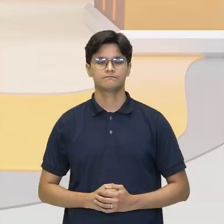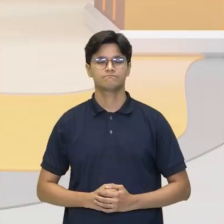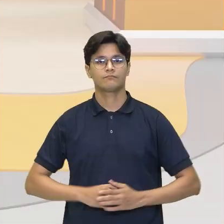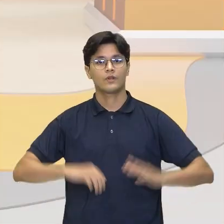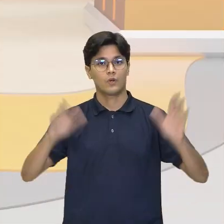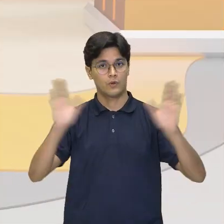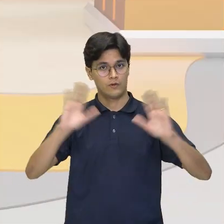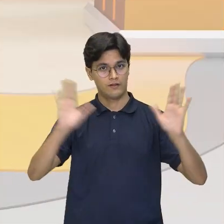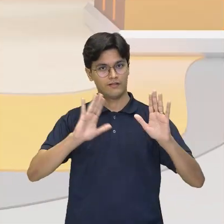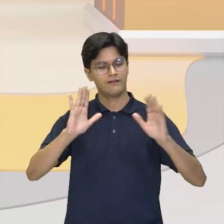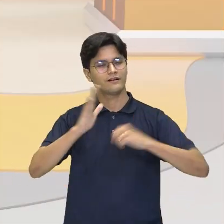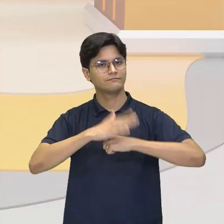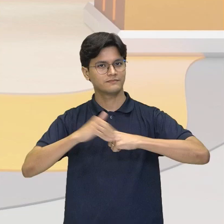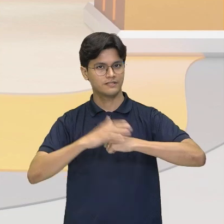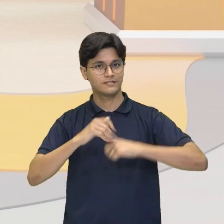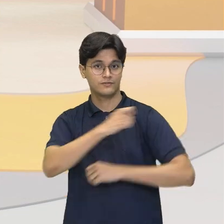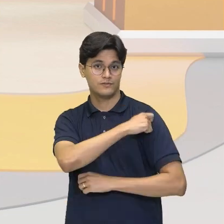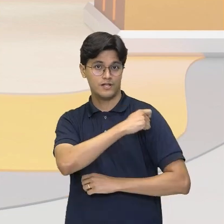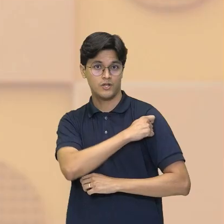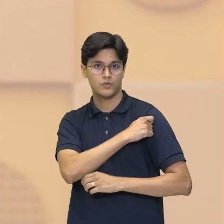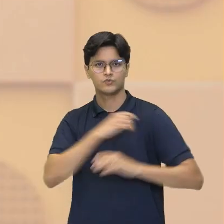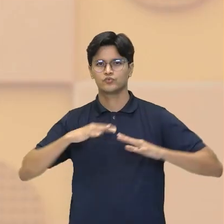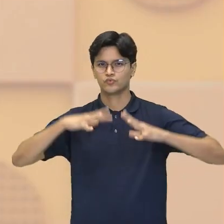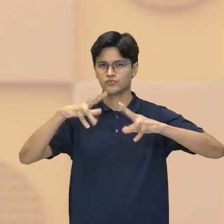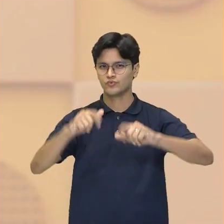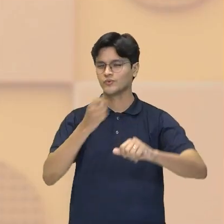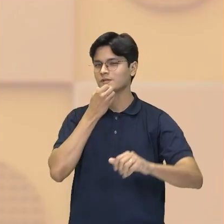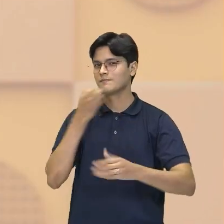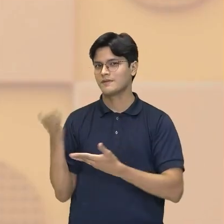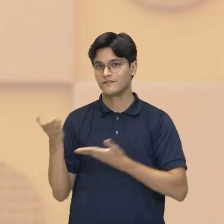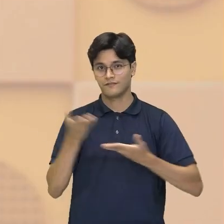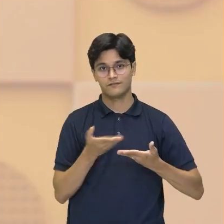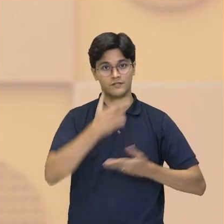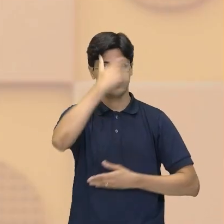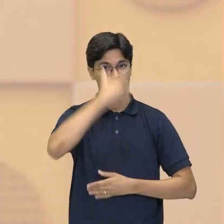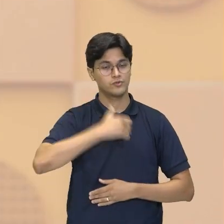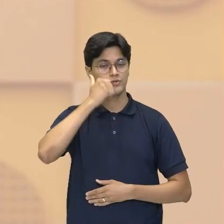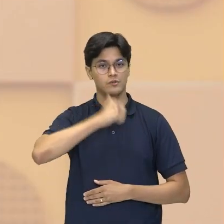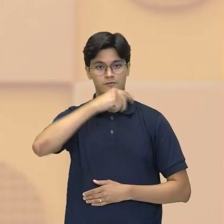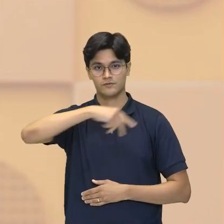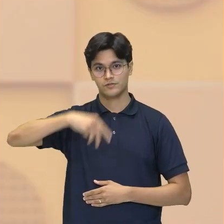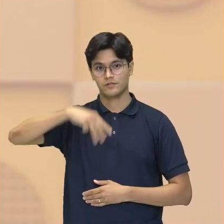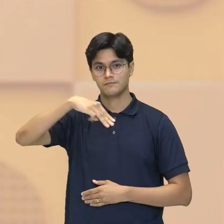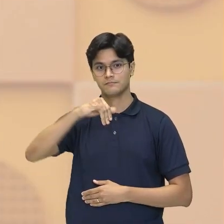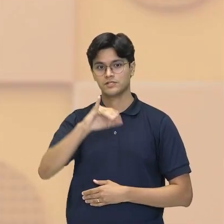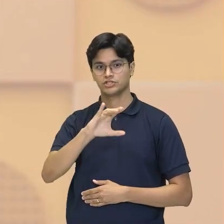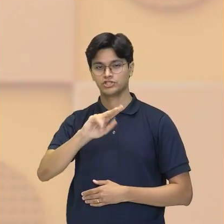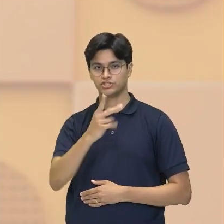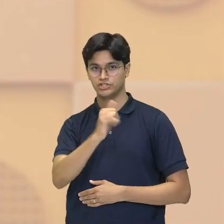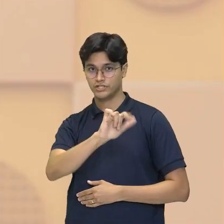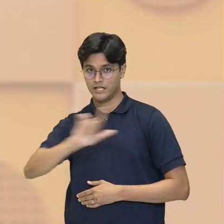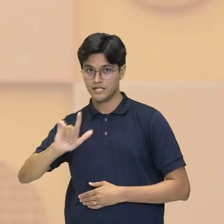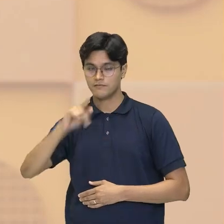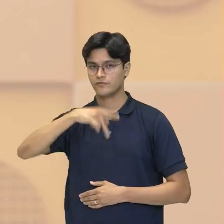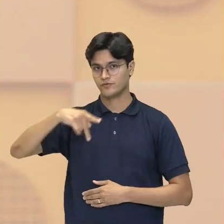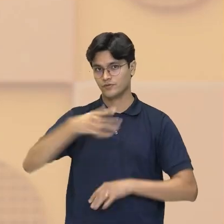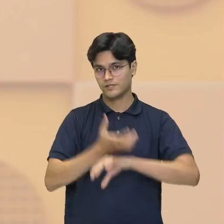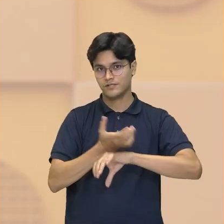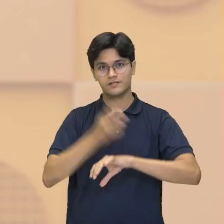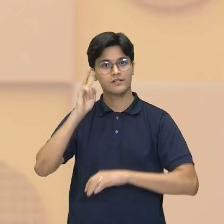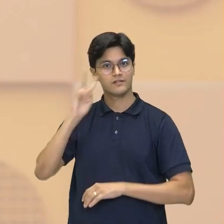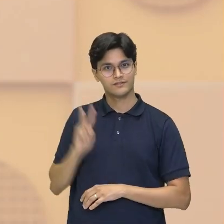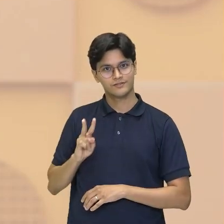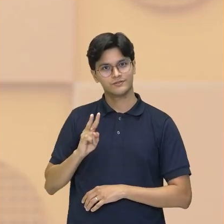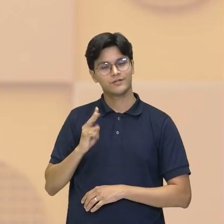Olá, queridos alunos! Sejam todos bem-vindos. Eu sou a professora Michele Santos, professora de História, e acompanhem comigo o objeto